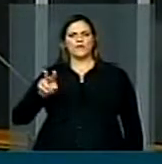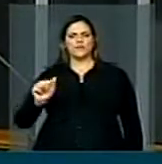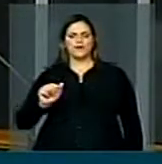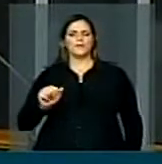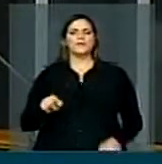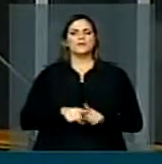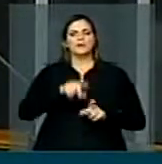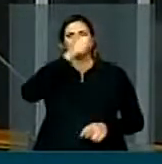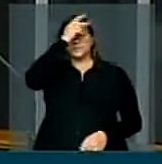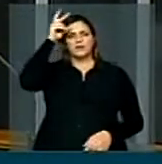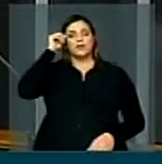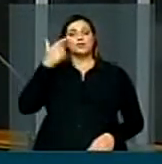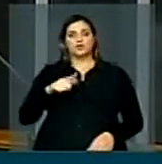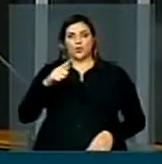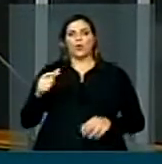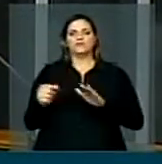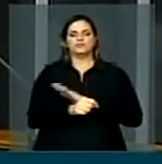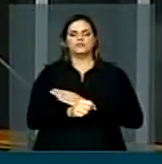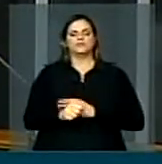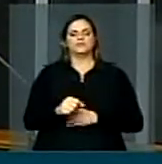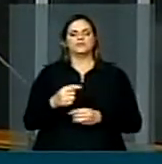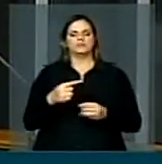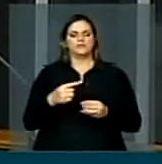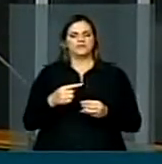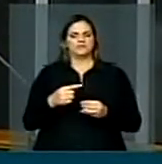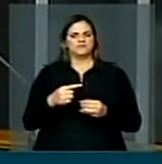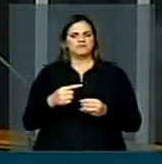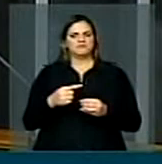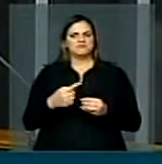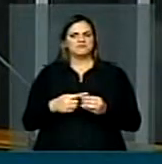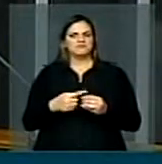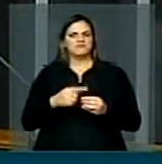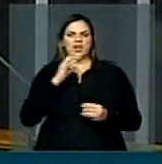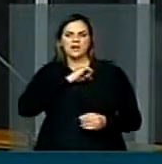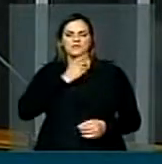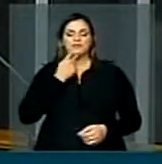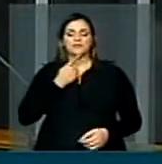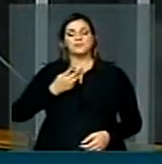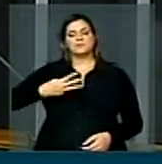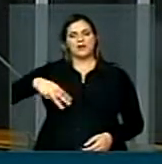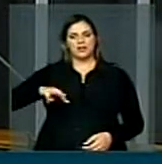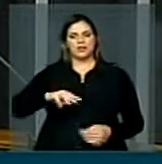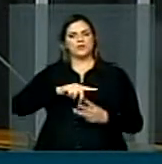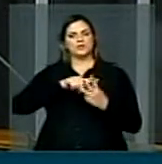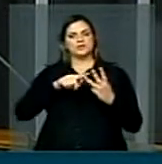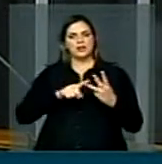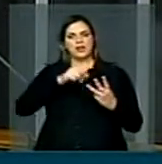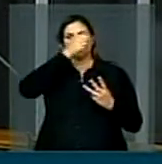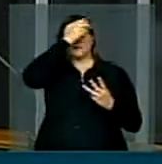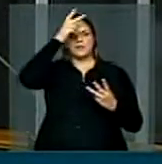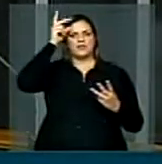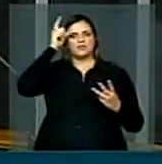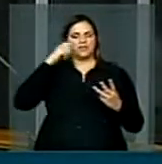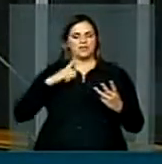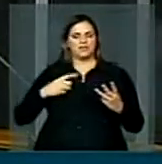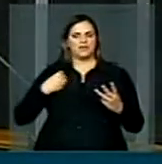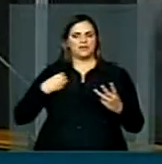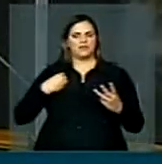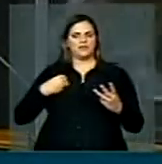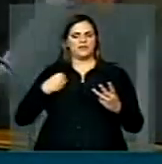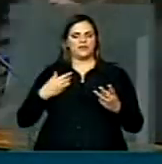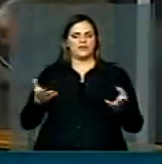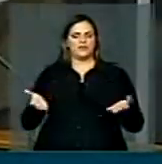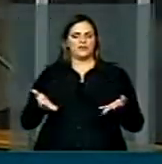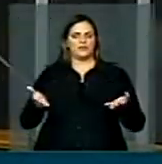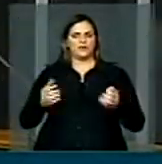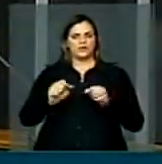reeleito Germano, lá do município de Loreto, no Maranhão. Portanto, quero cumprimentar os 3 prefeitos do Maranhão que estão dando a honra de poder, nesta tarde,